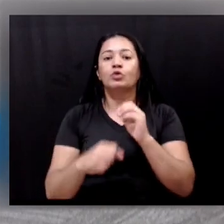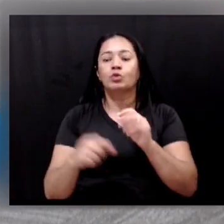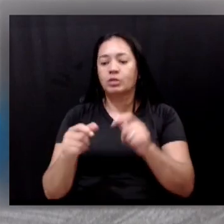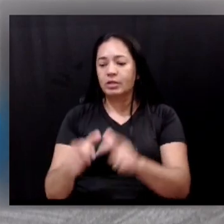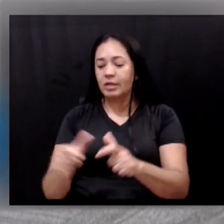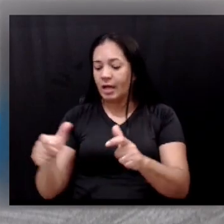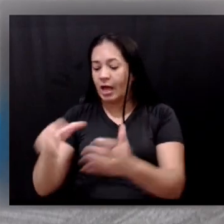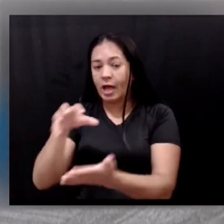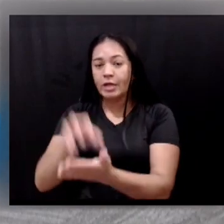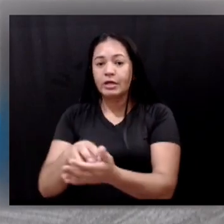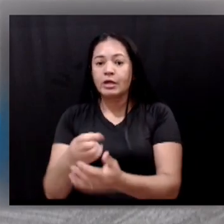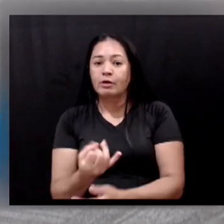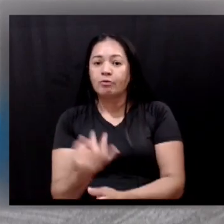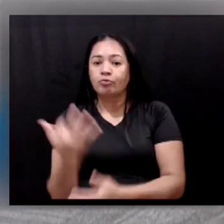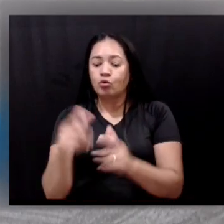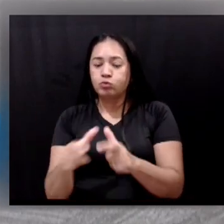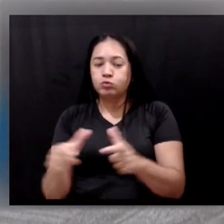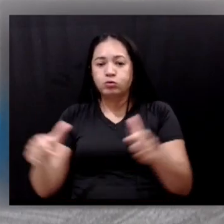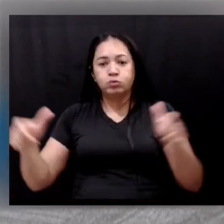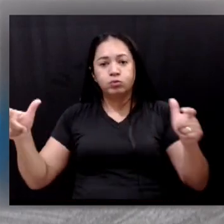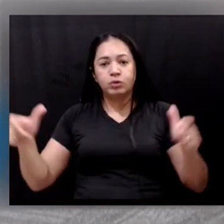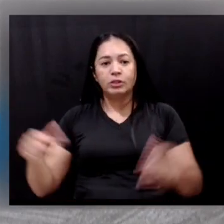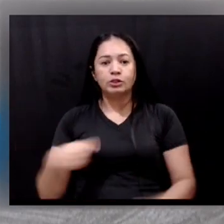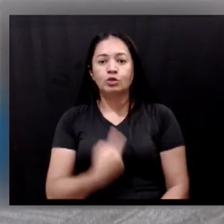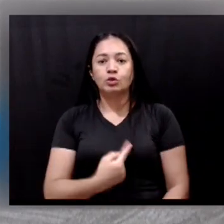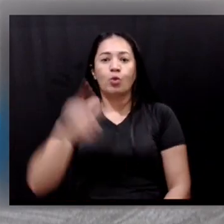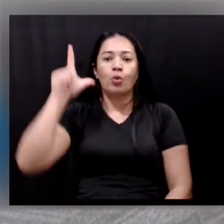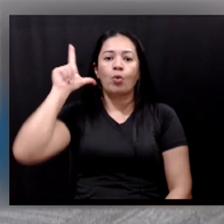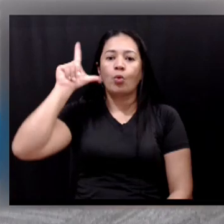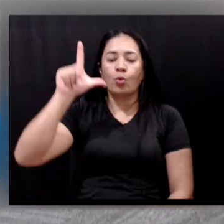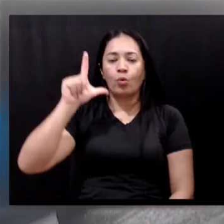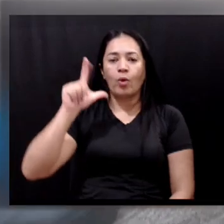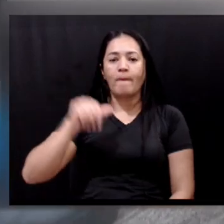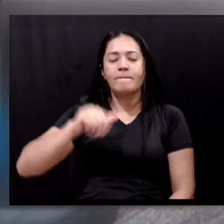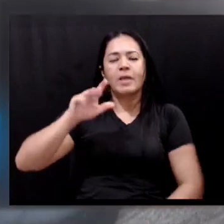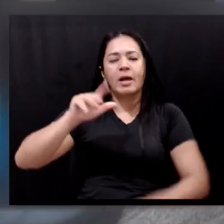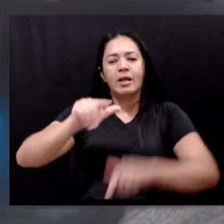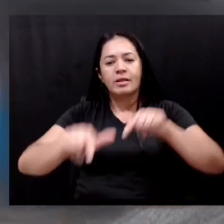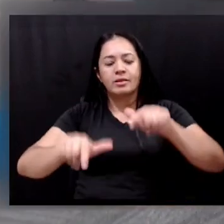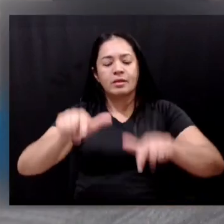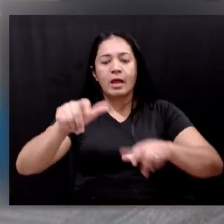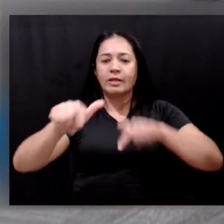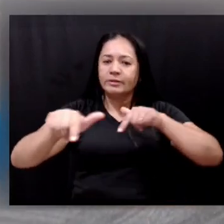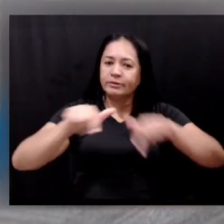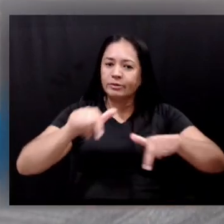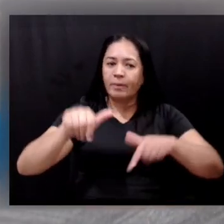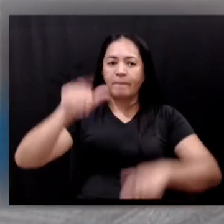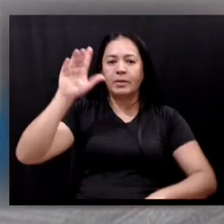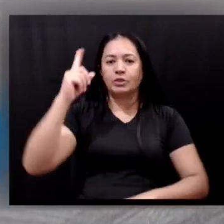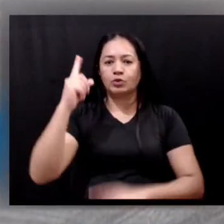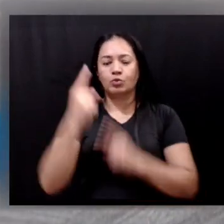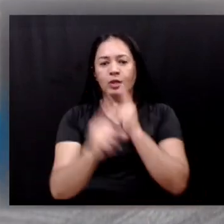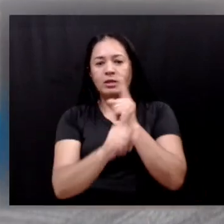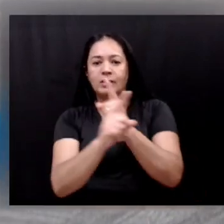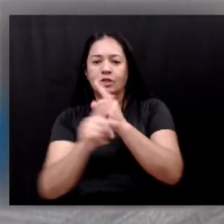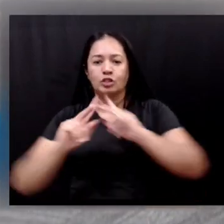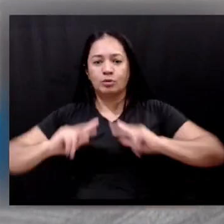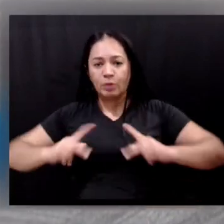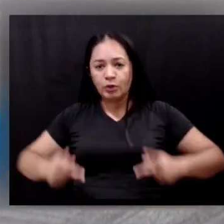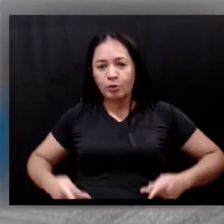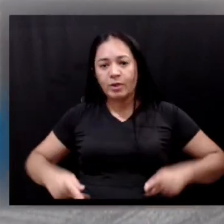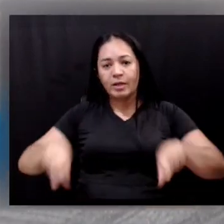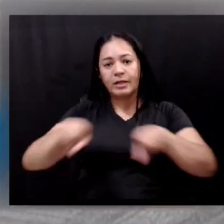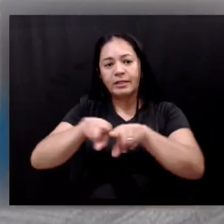luta pela que a gente consiga ter mais trabalhadores, mais um atendimento mais humanizado e também reverter esse processo